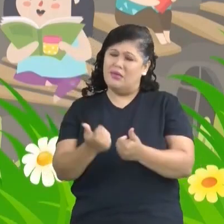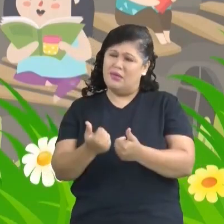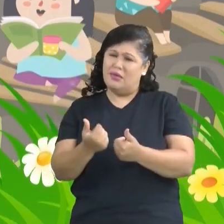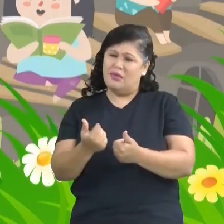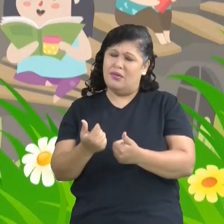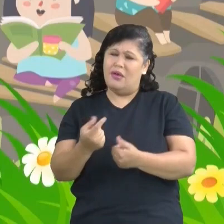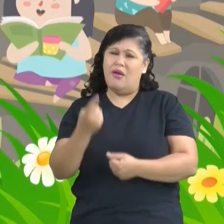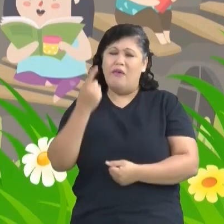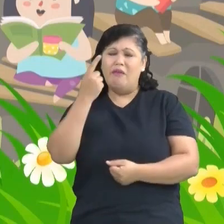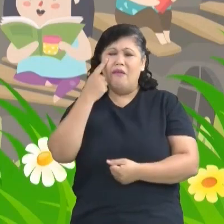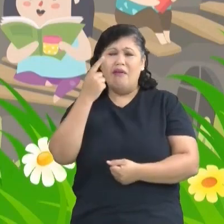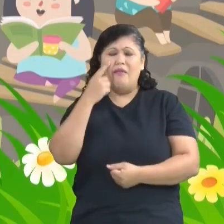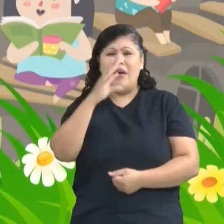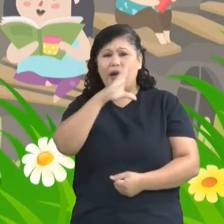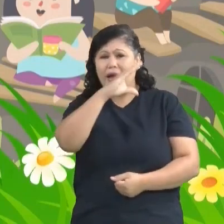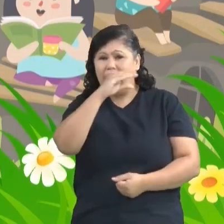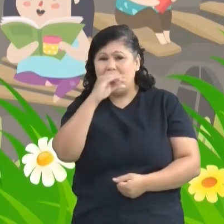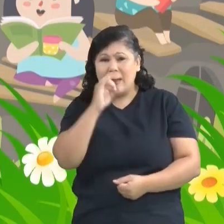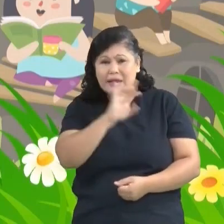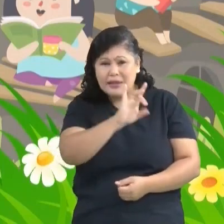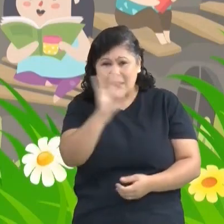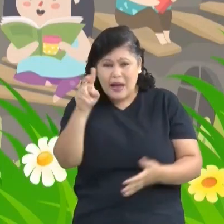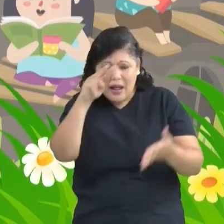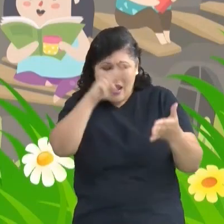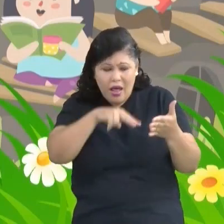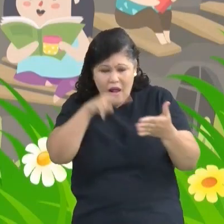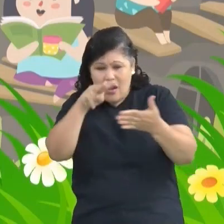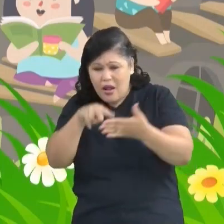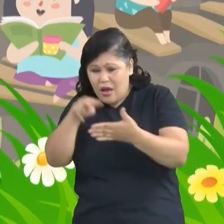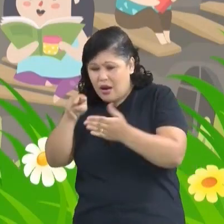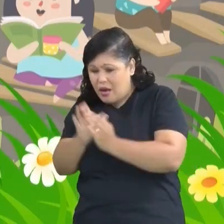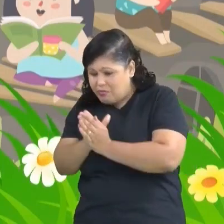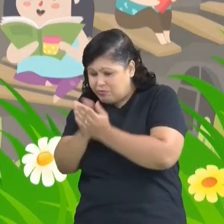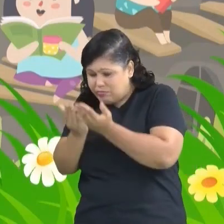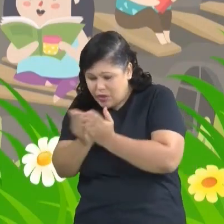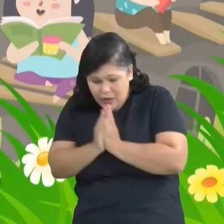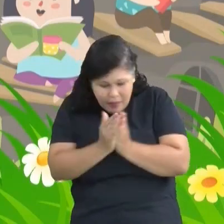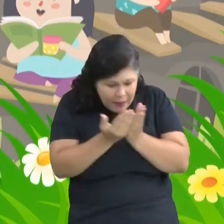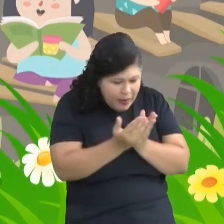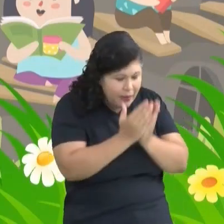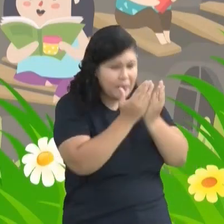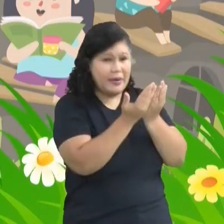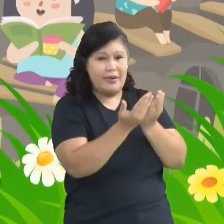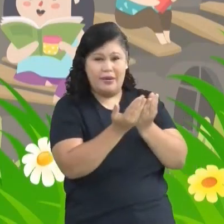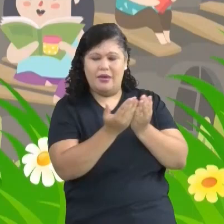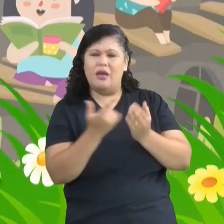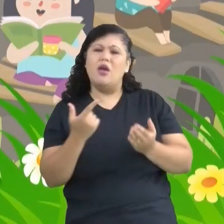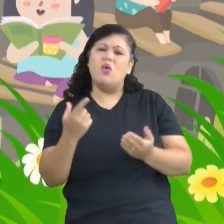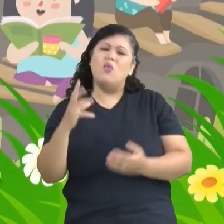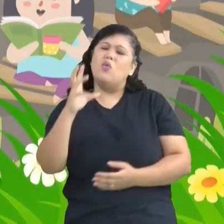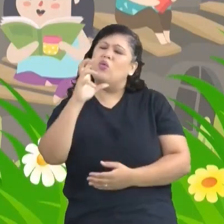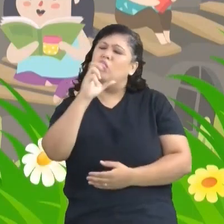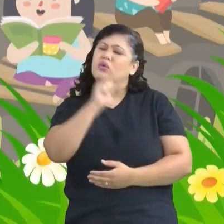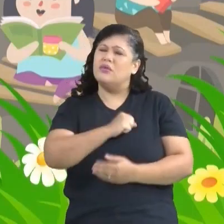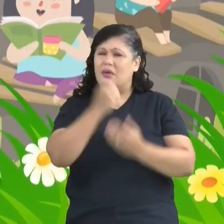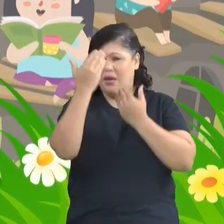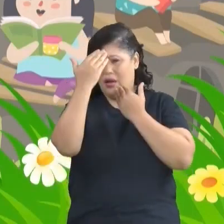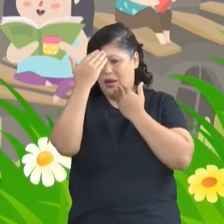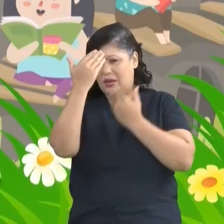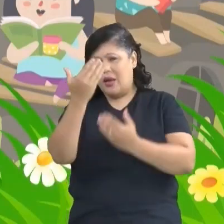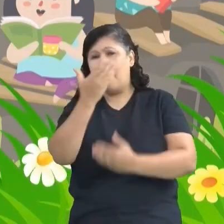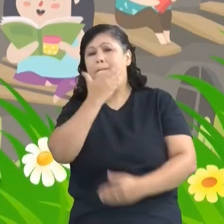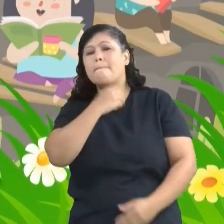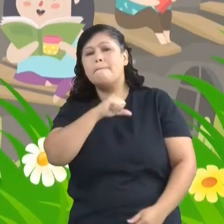crianças lendo um poema, por exemplo. E eu também gostaria muito de agradecer aos